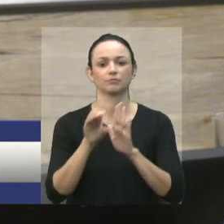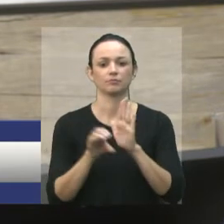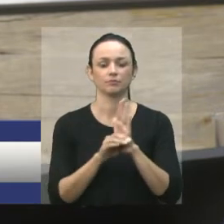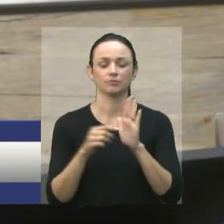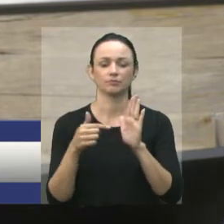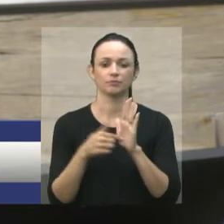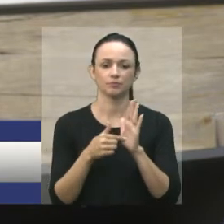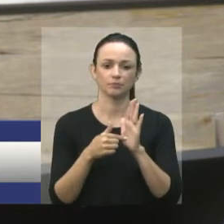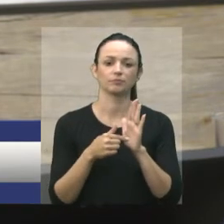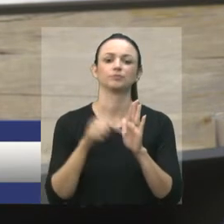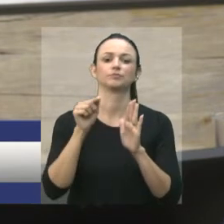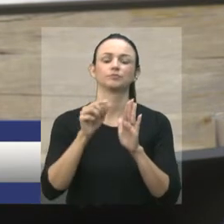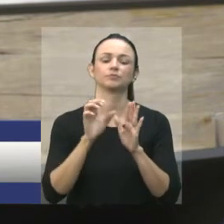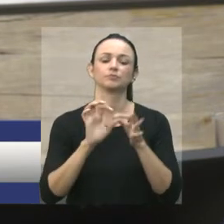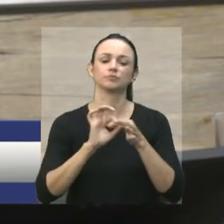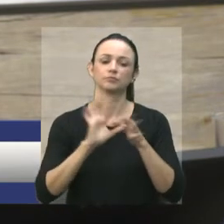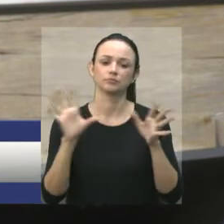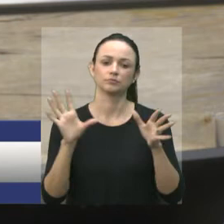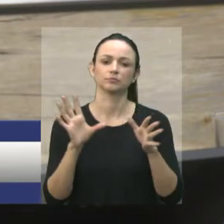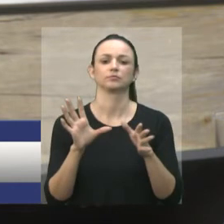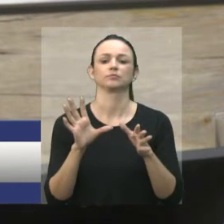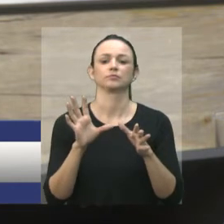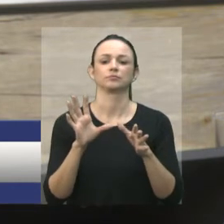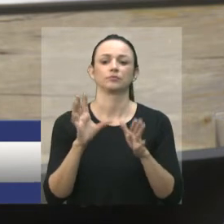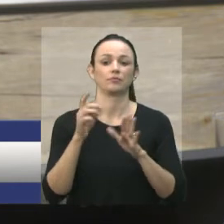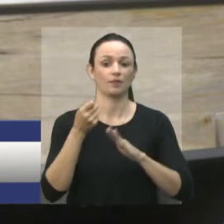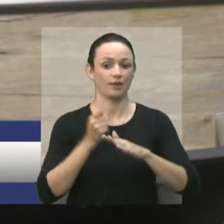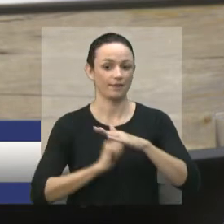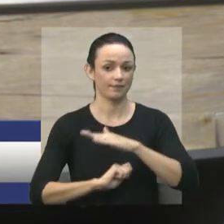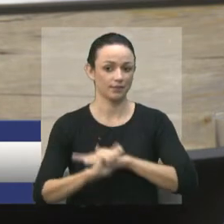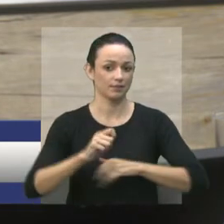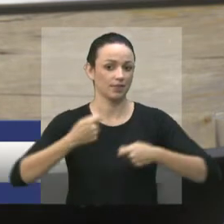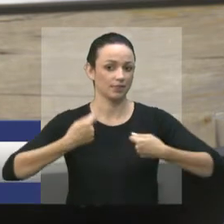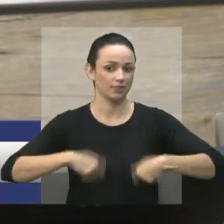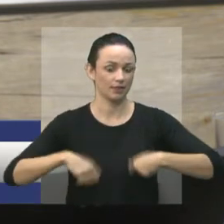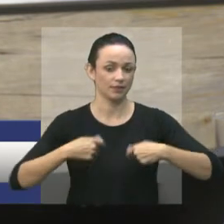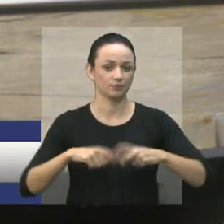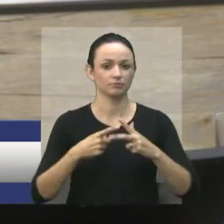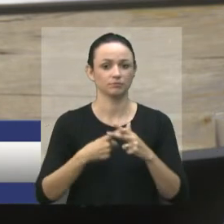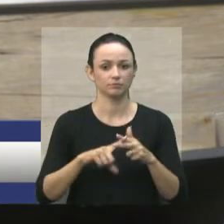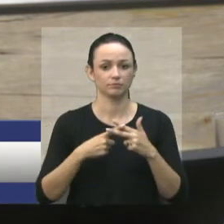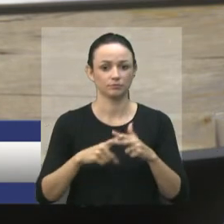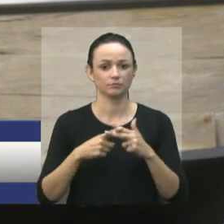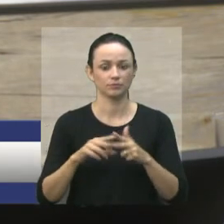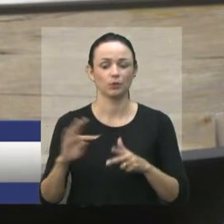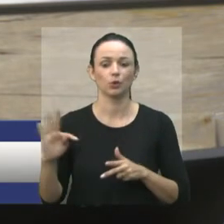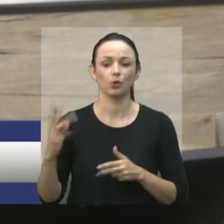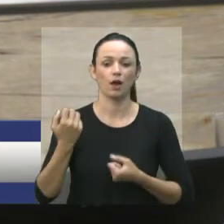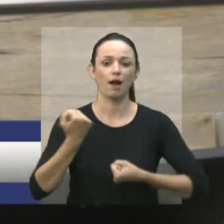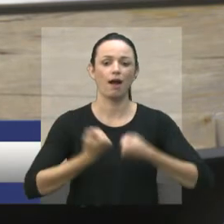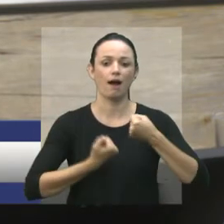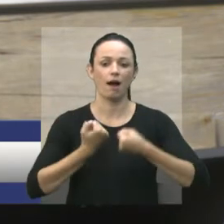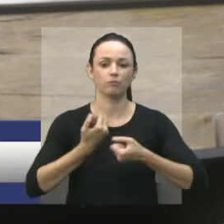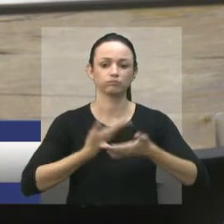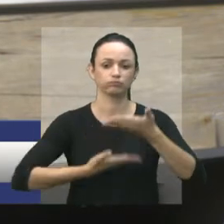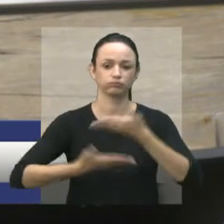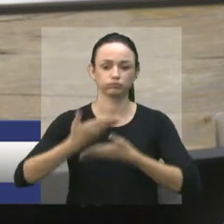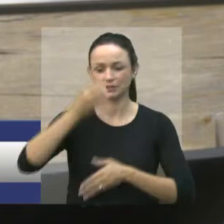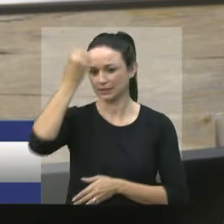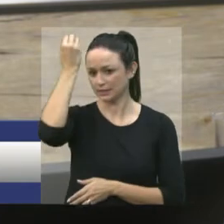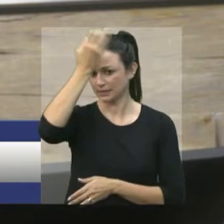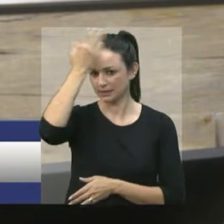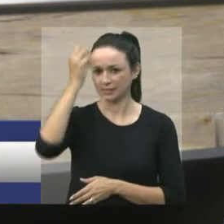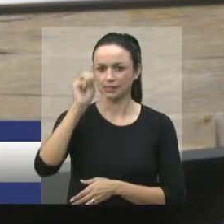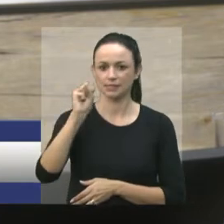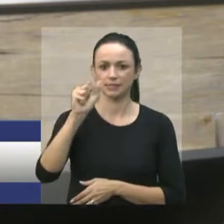disposições finais, autorizando a promoção dos investimentos necessários à manutenção de toda a frota de veículos do SAMU, Serviço